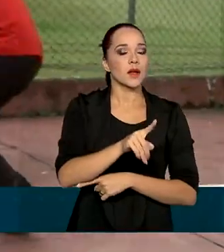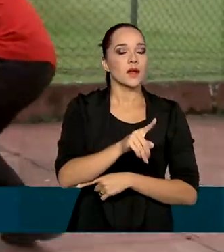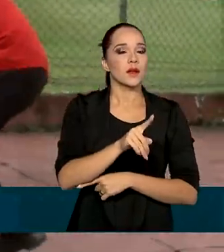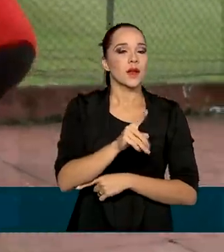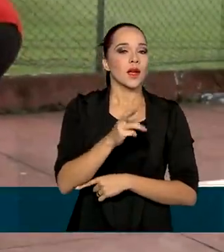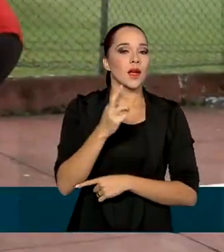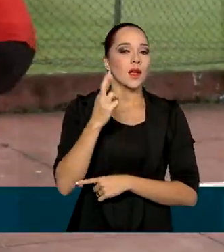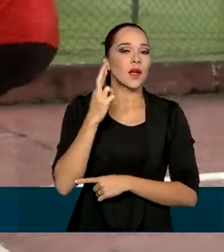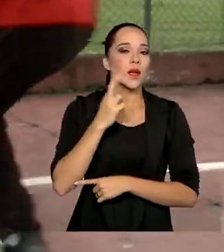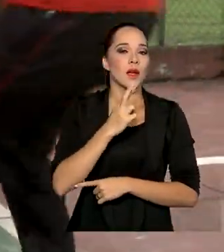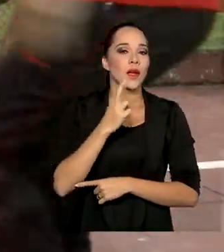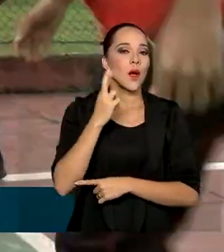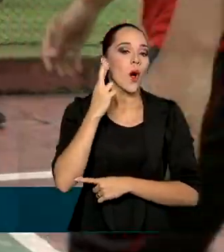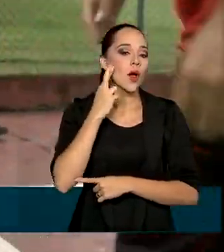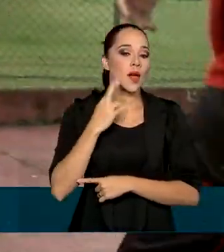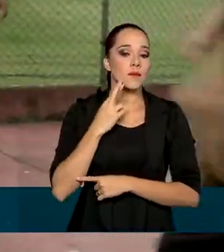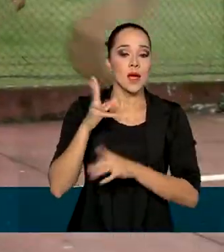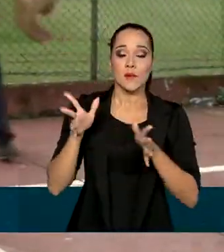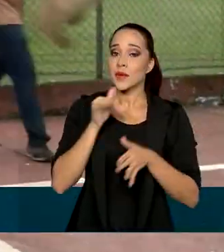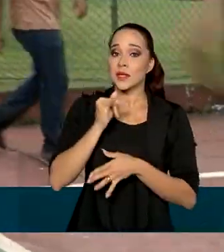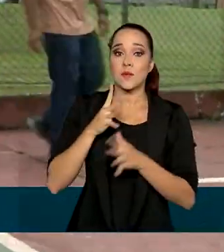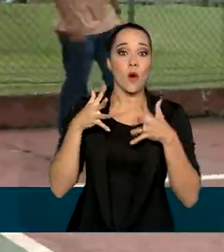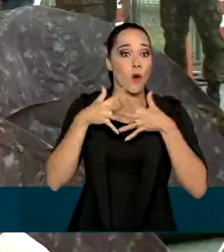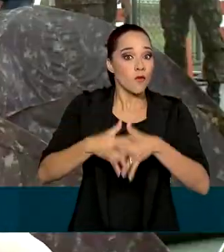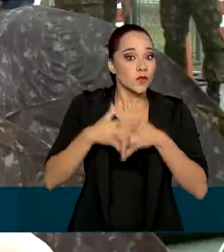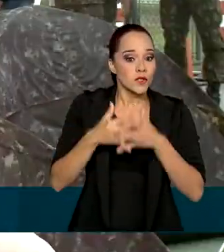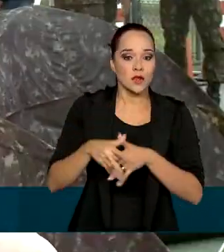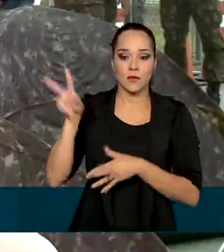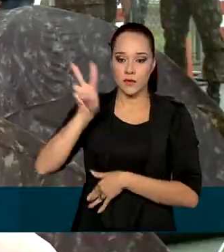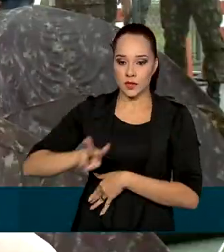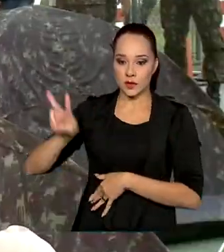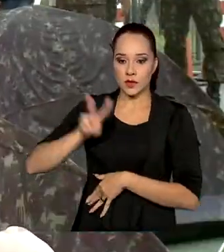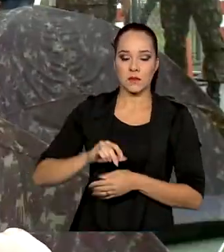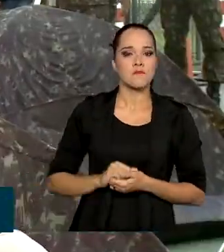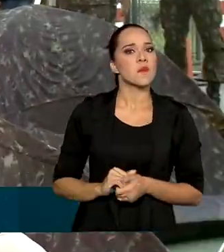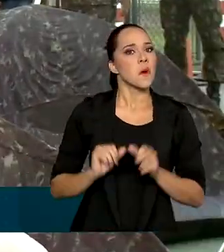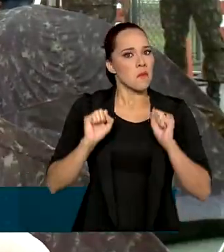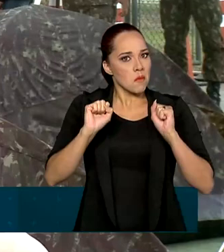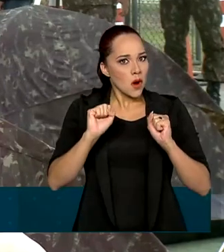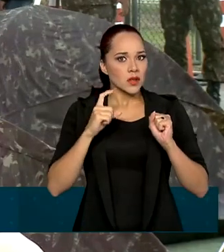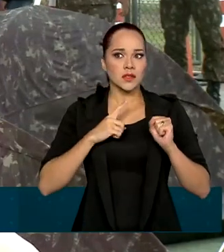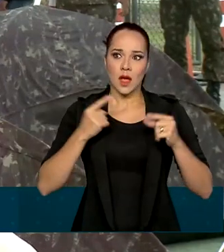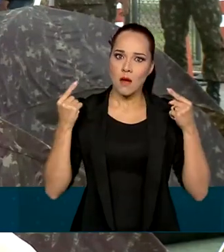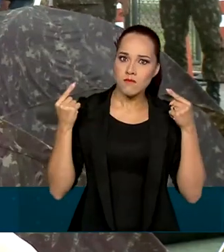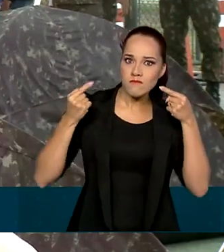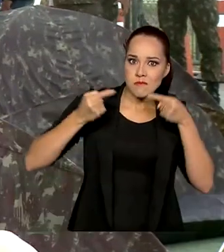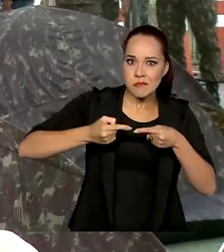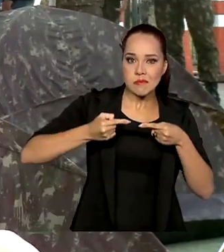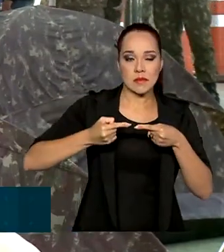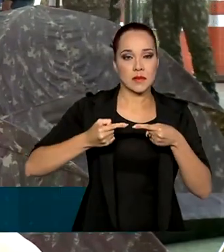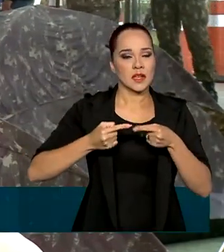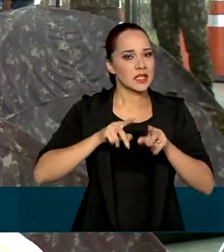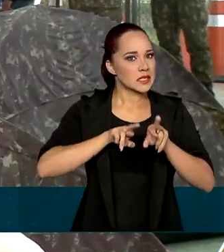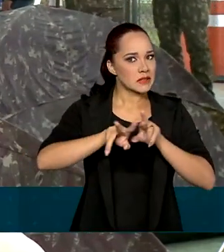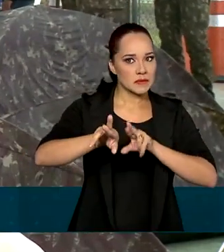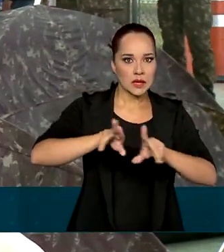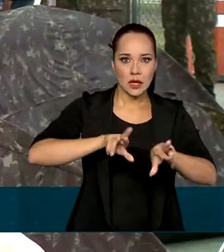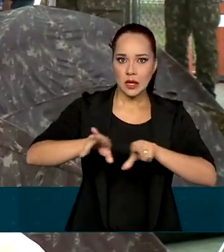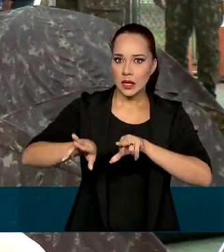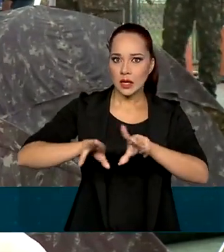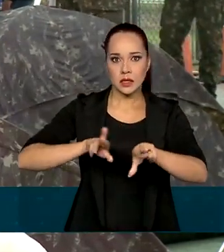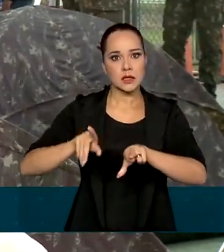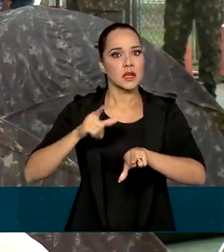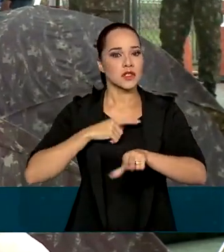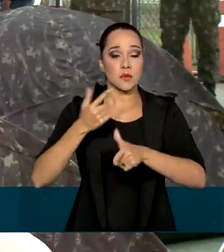neste caso uma confusão entre venezuelanos podem ter conflitos e os diversos acidentes